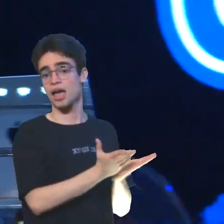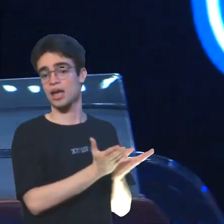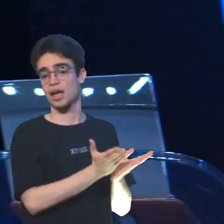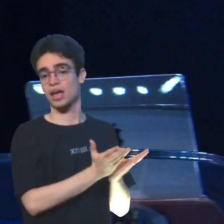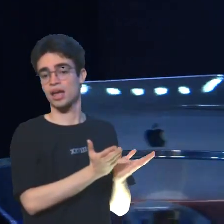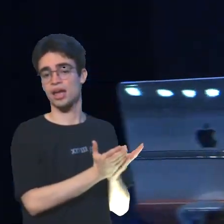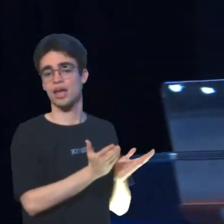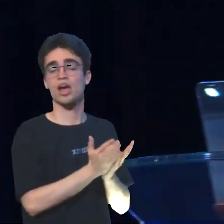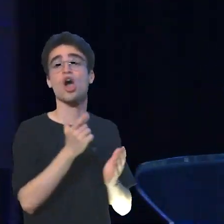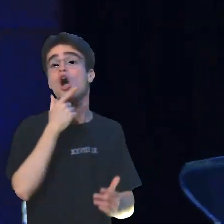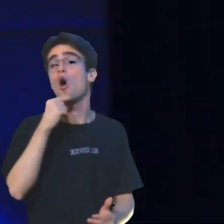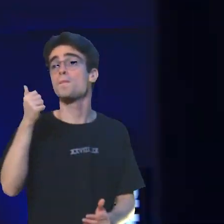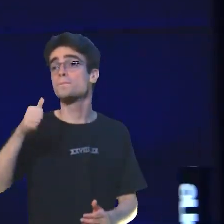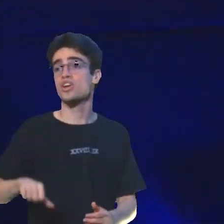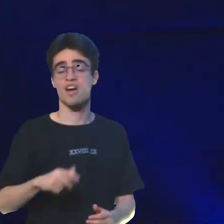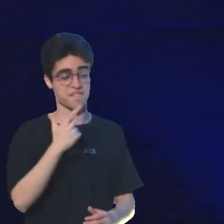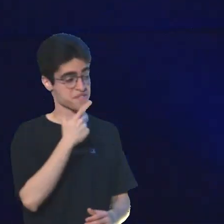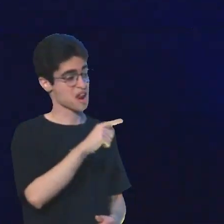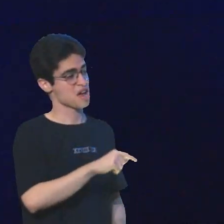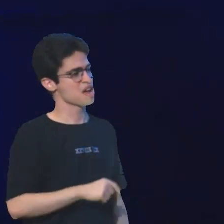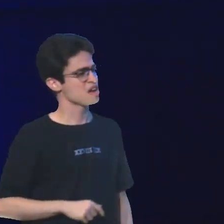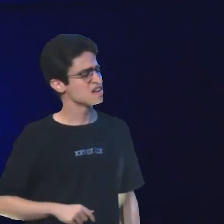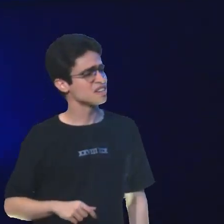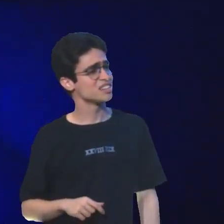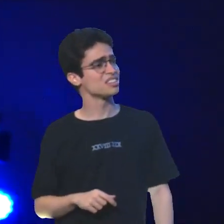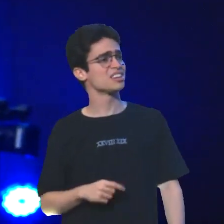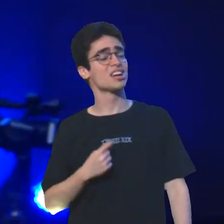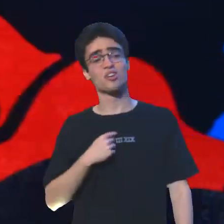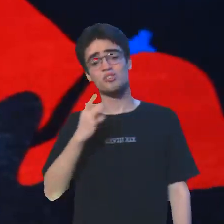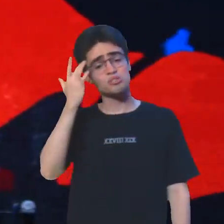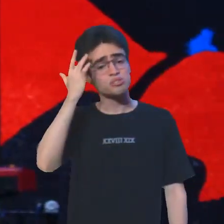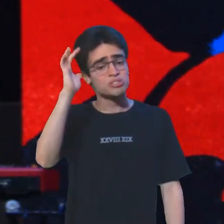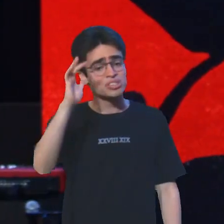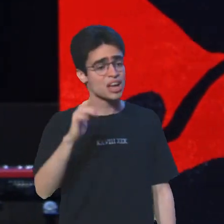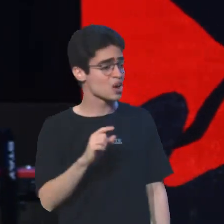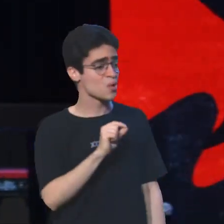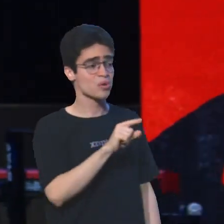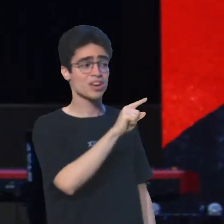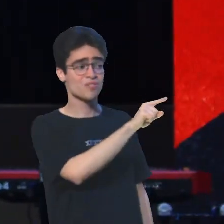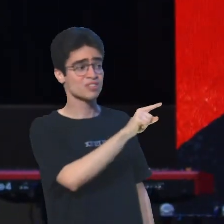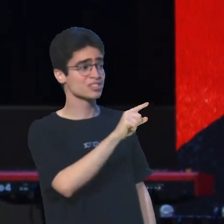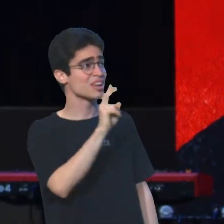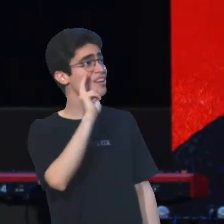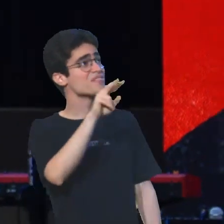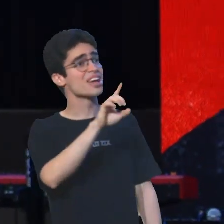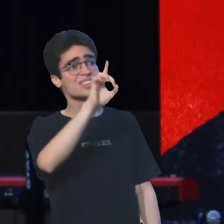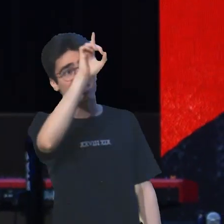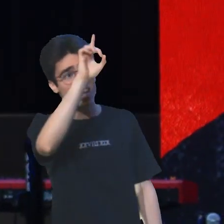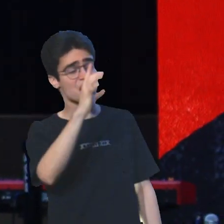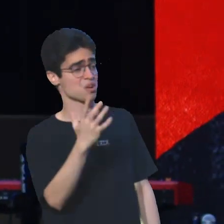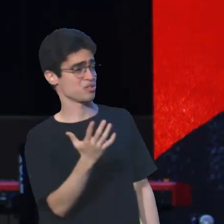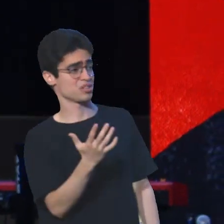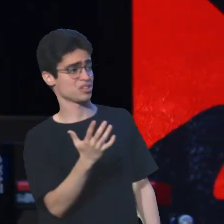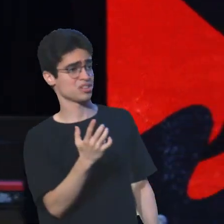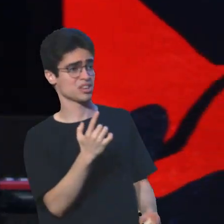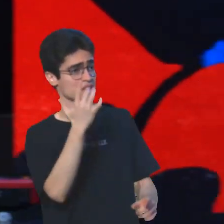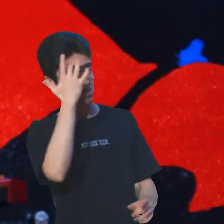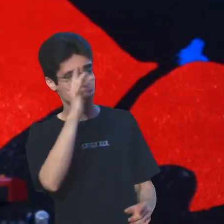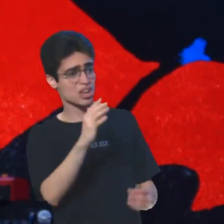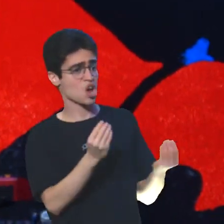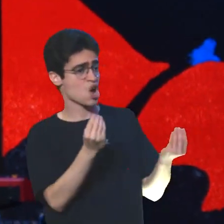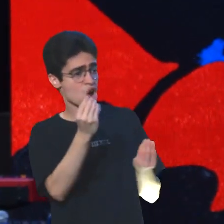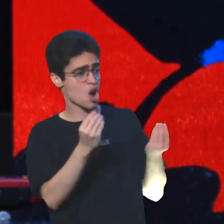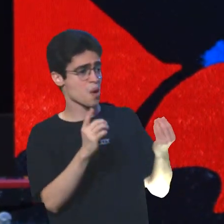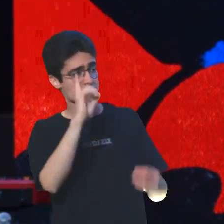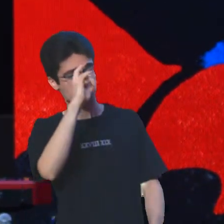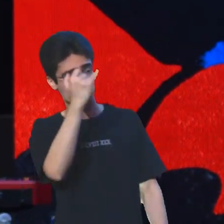o pior menino da escola chega para ela e fala, eu não sei o que você vê nesse Deus, eu não sei como Deus